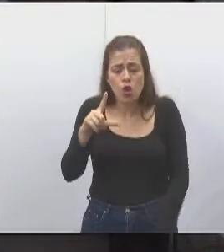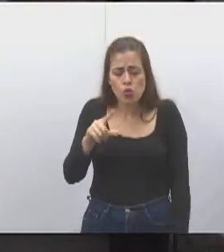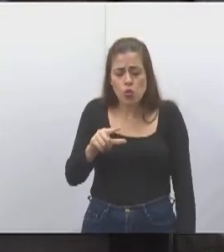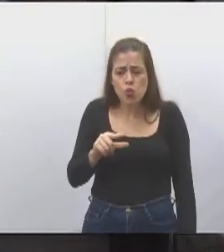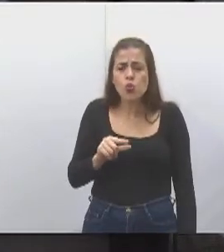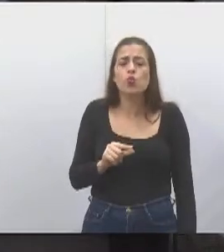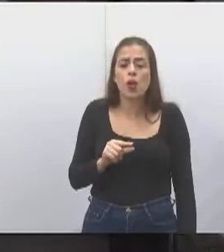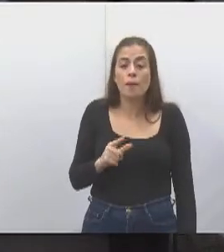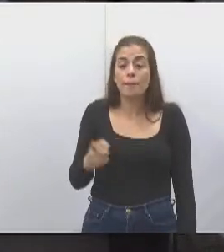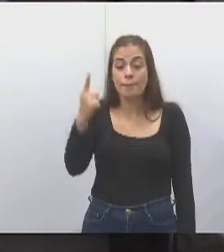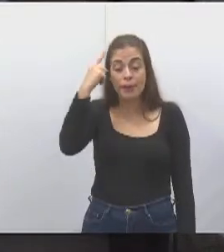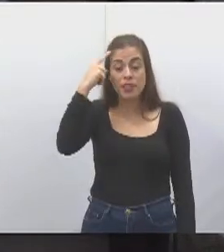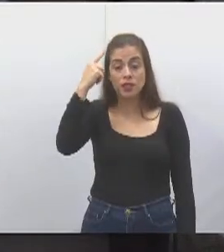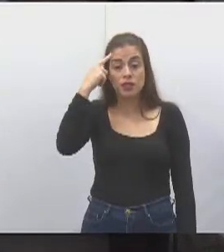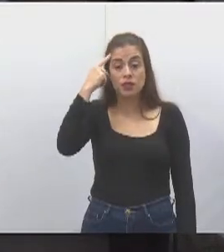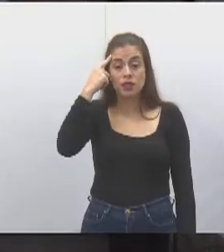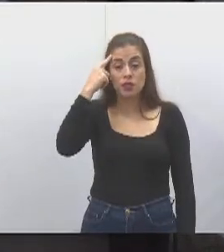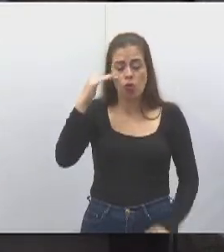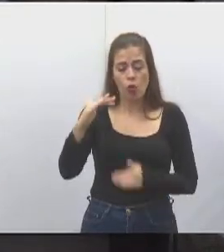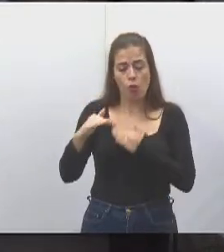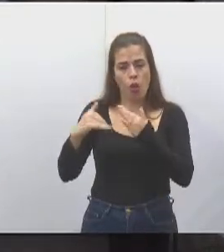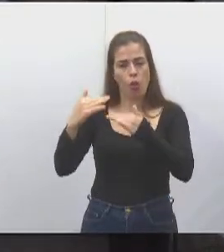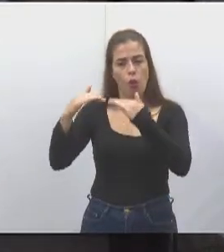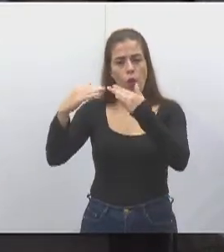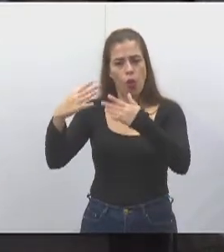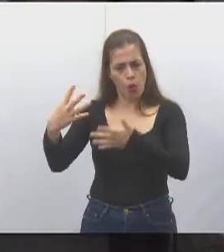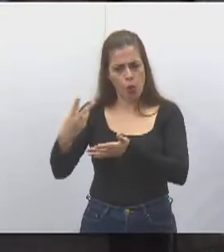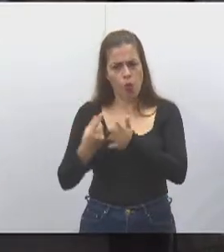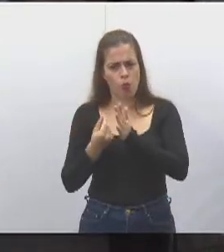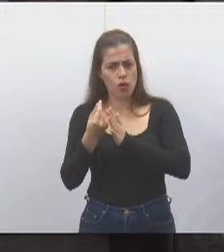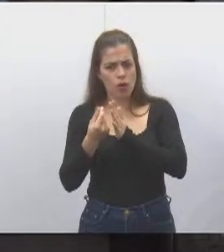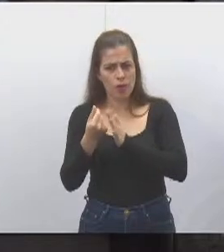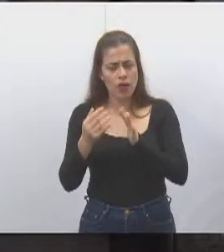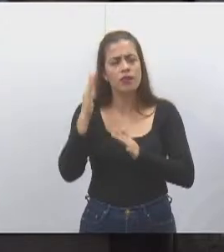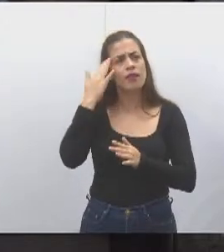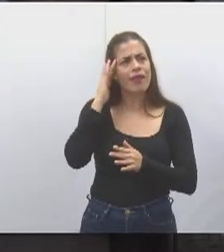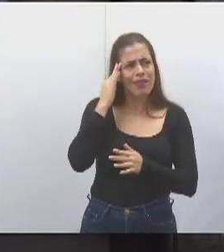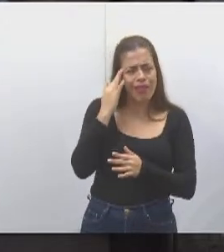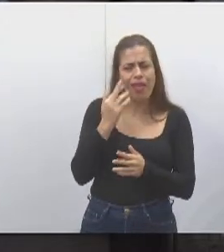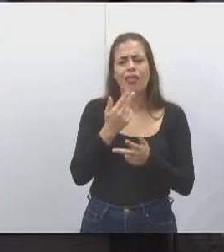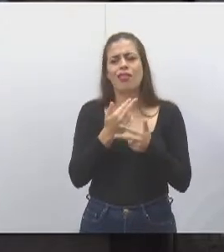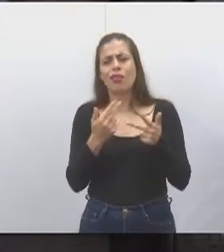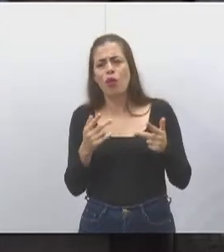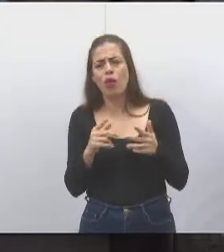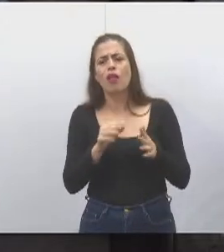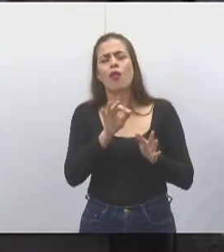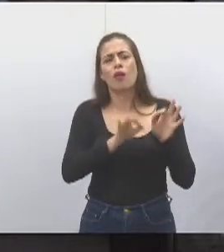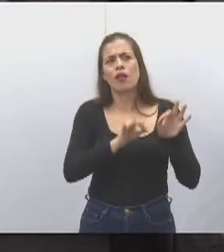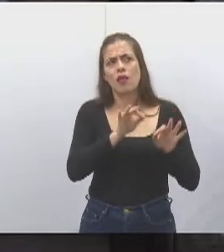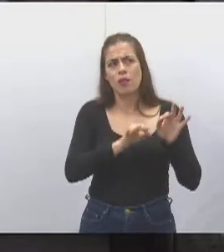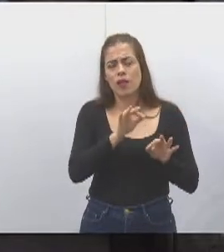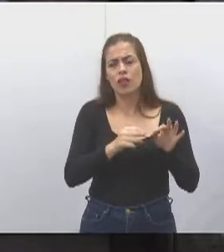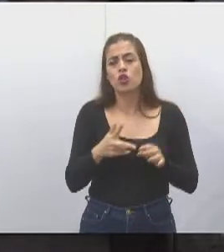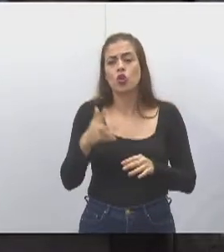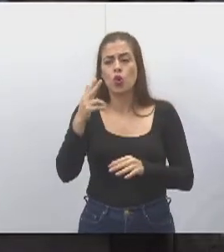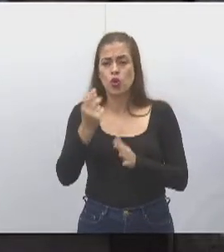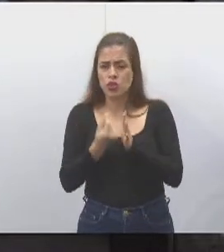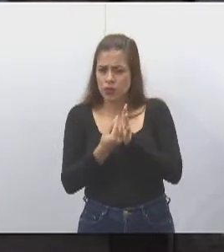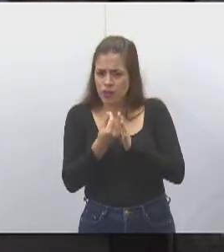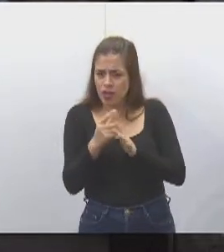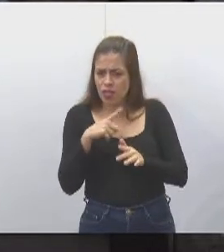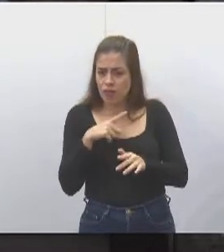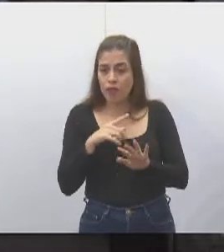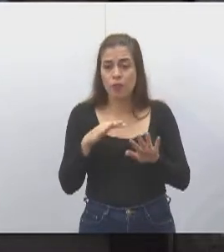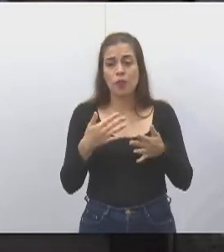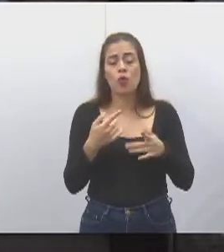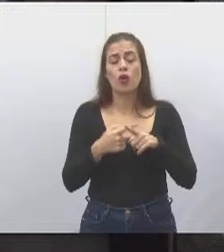né, tendo em vista esse crescimento no orçamento, né? Eu entendo as questões de planejamento, de corte orçamentário que aconteceram, mas então se teve um corte é